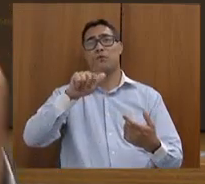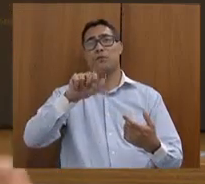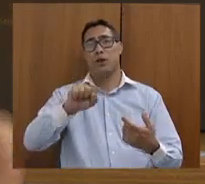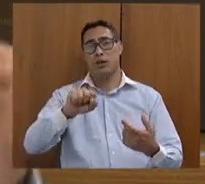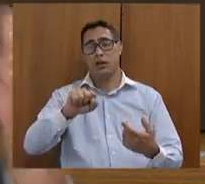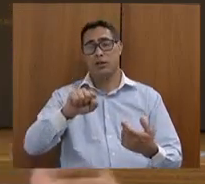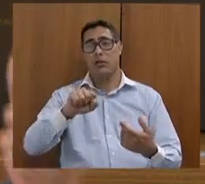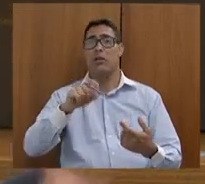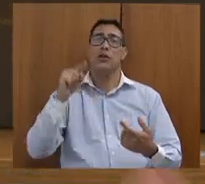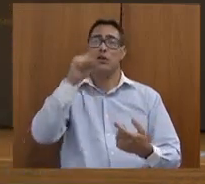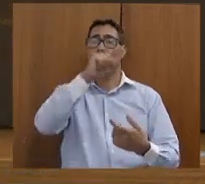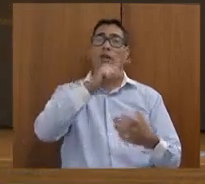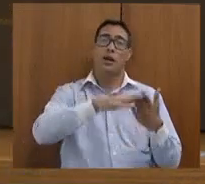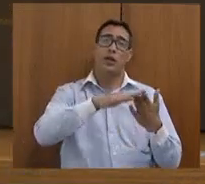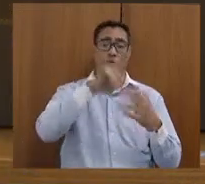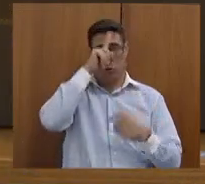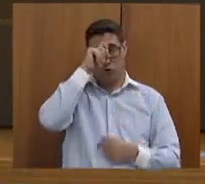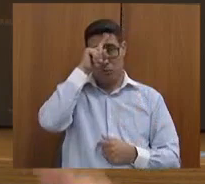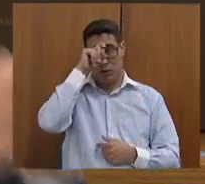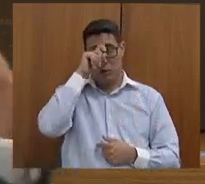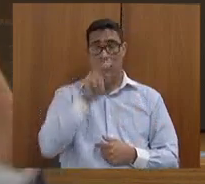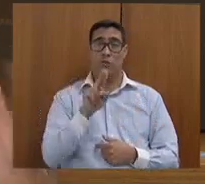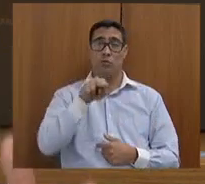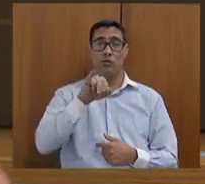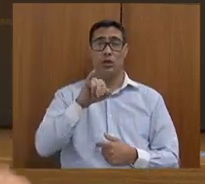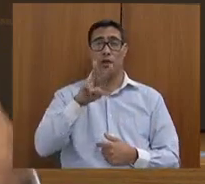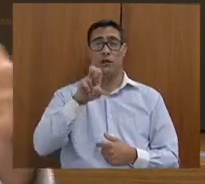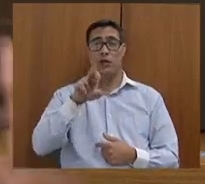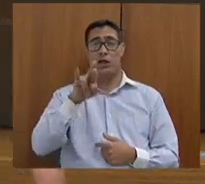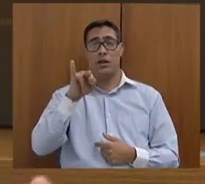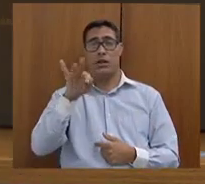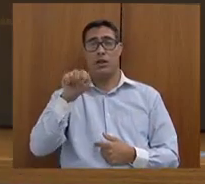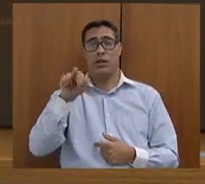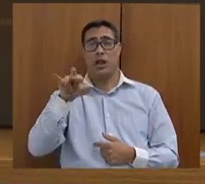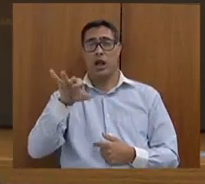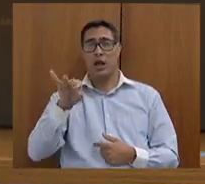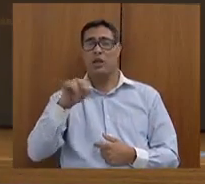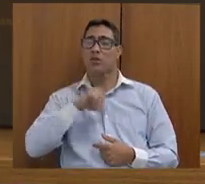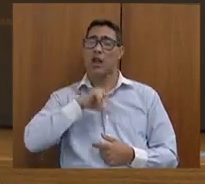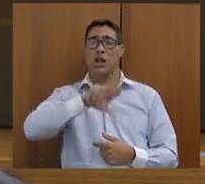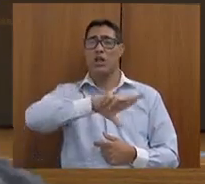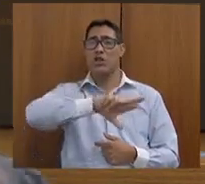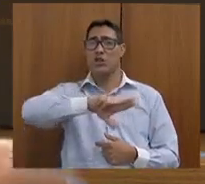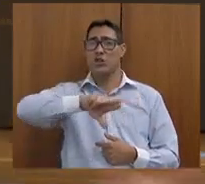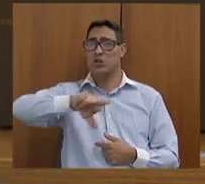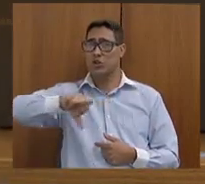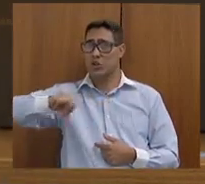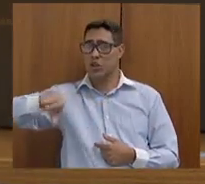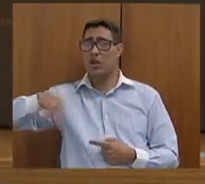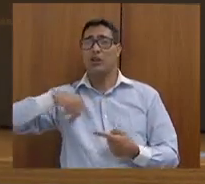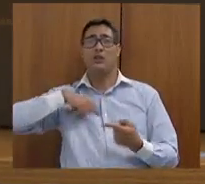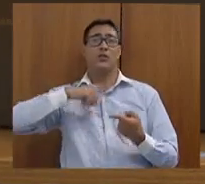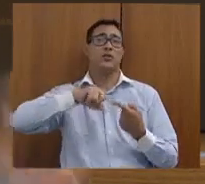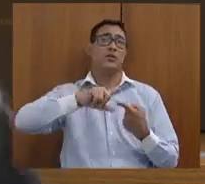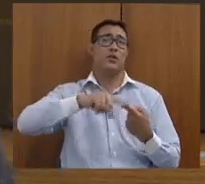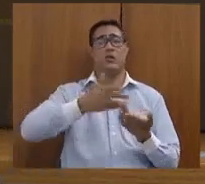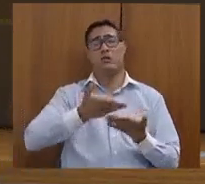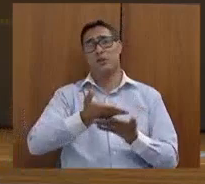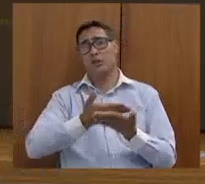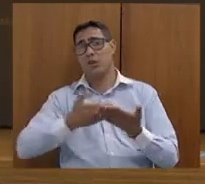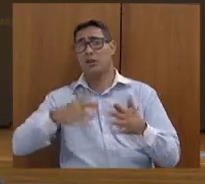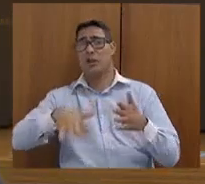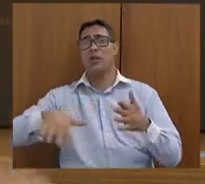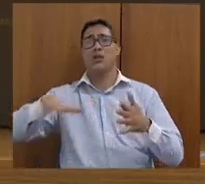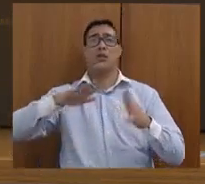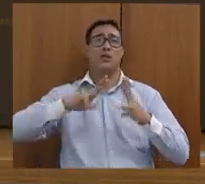lá do Hospital Universitário serão concurso de Enfermeiros técnico de enfermagem né a atendentes da área de